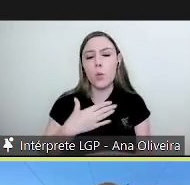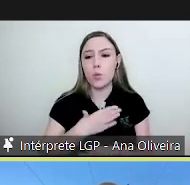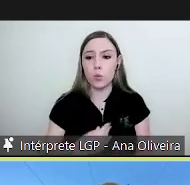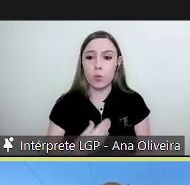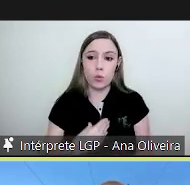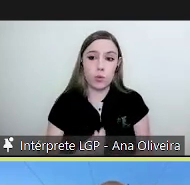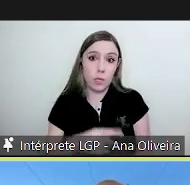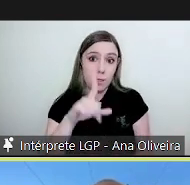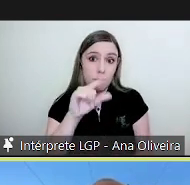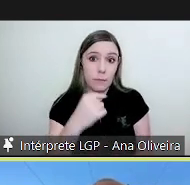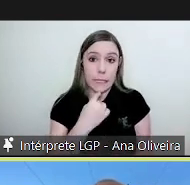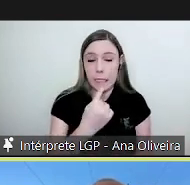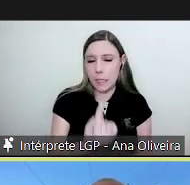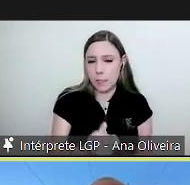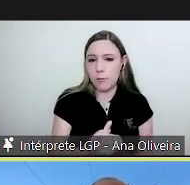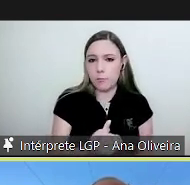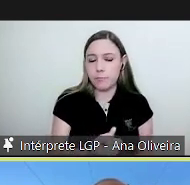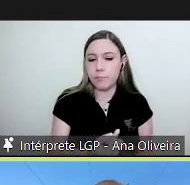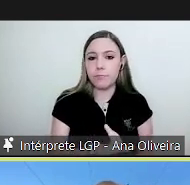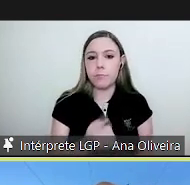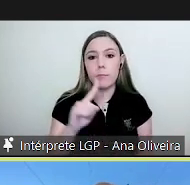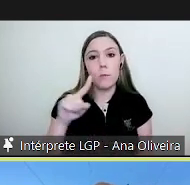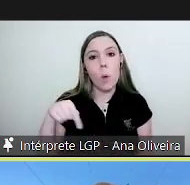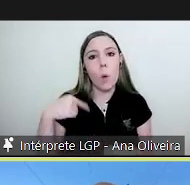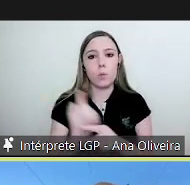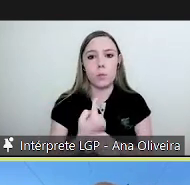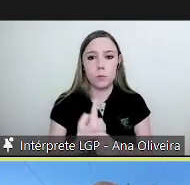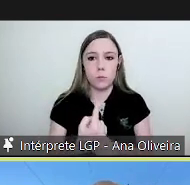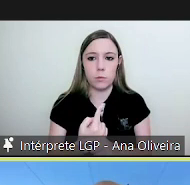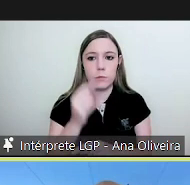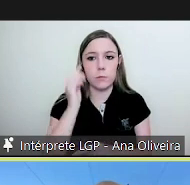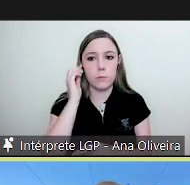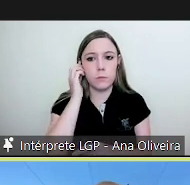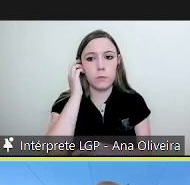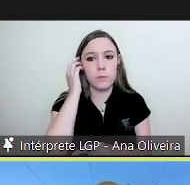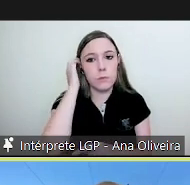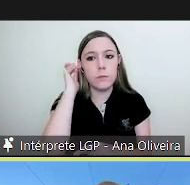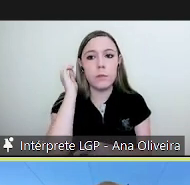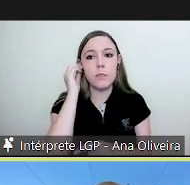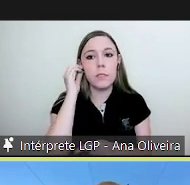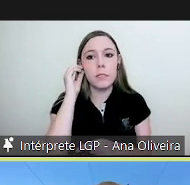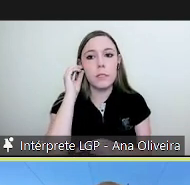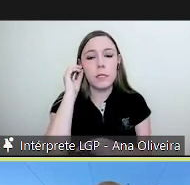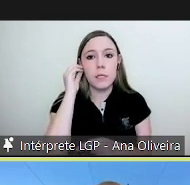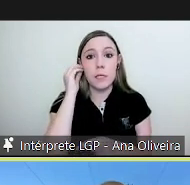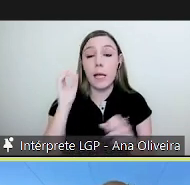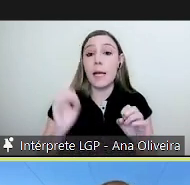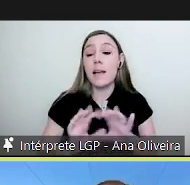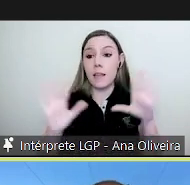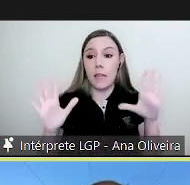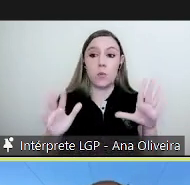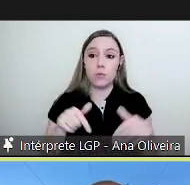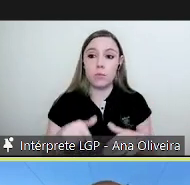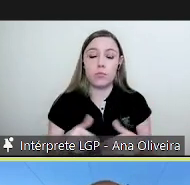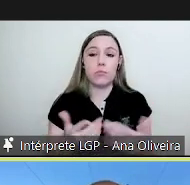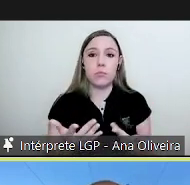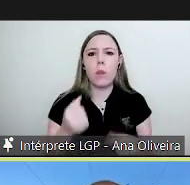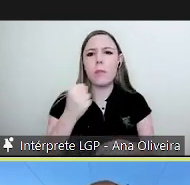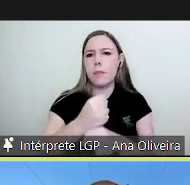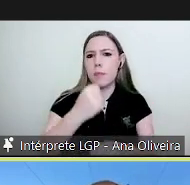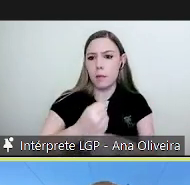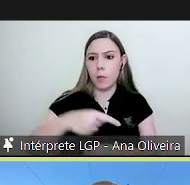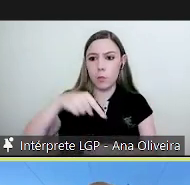dizer também ainda outra coisa, é que evidentemente que isto tem que todo este trabalho